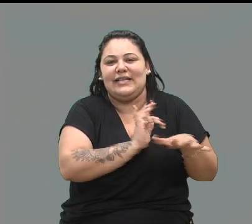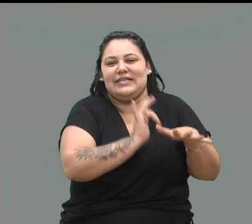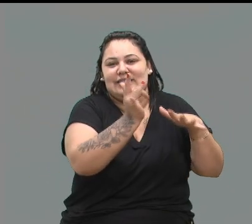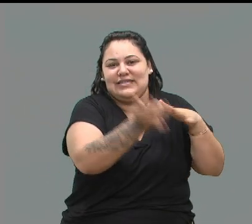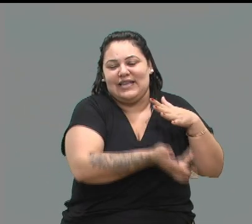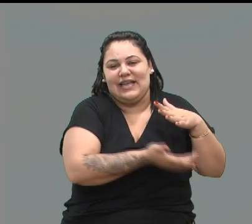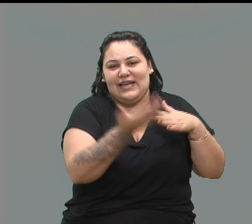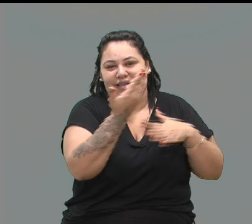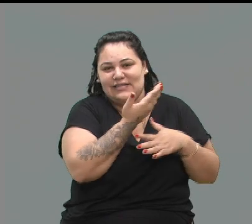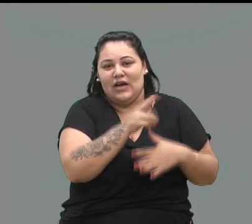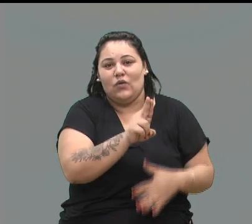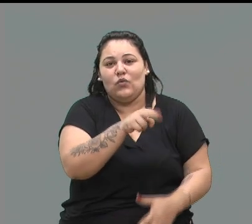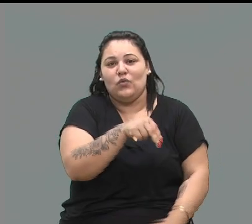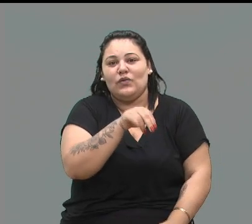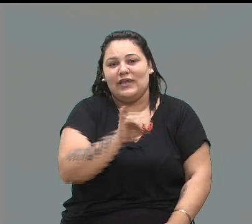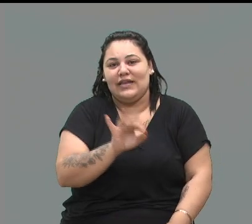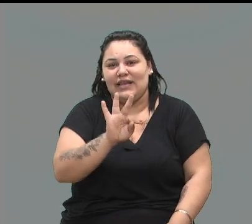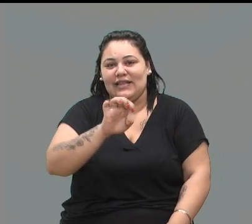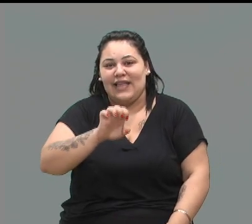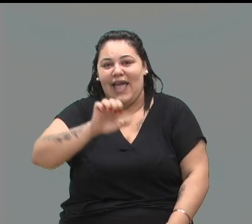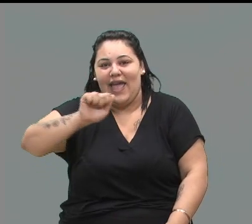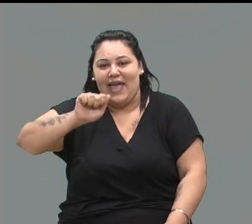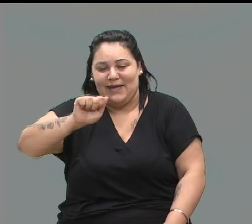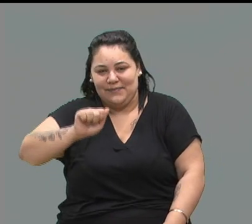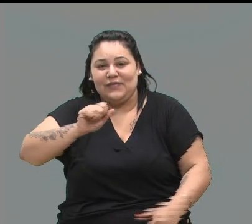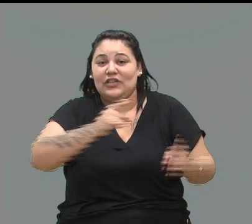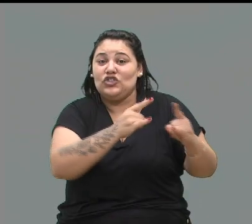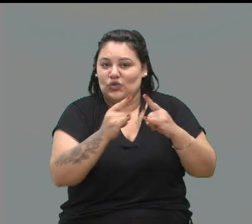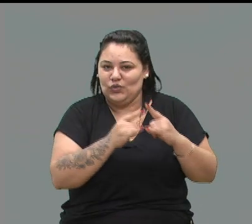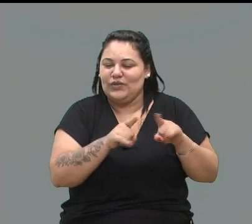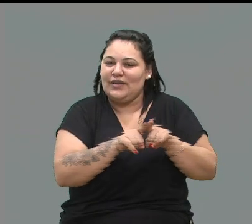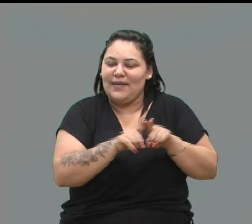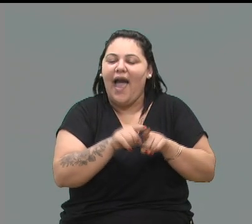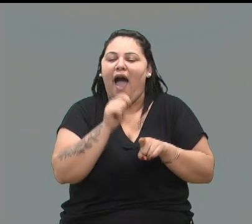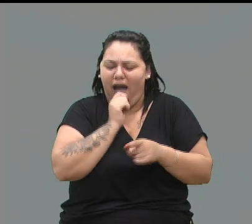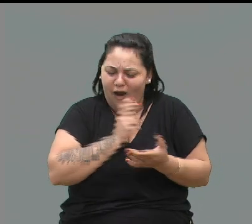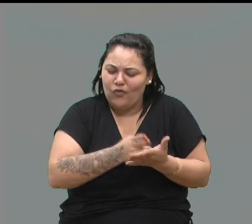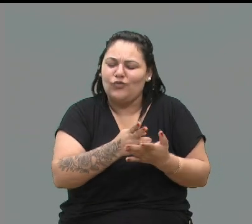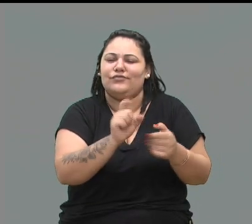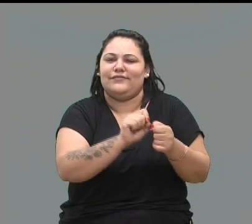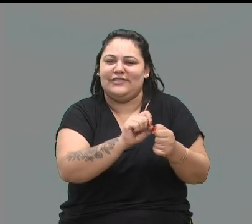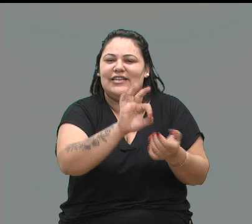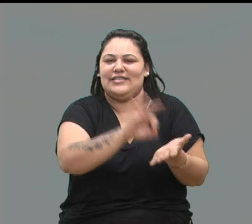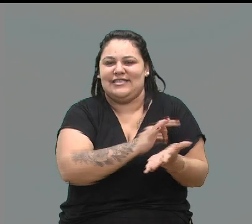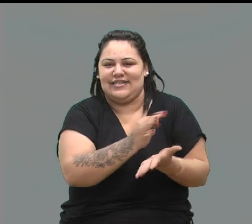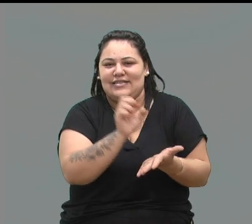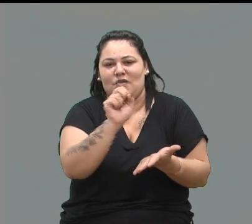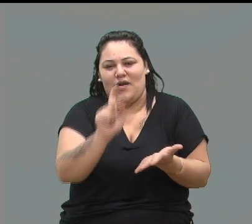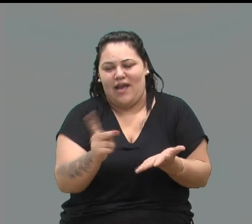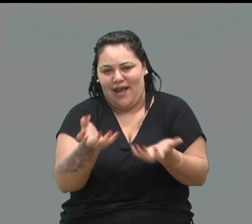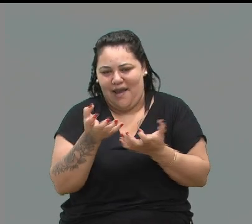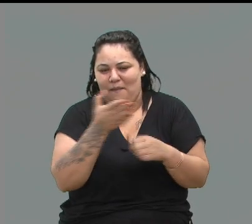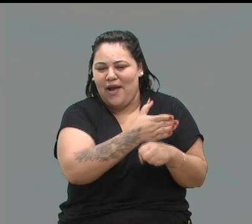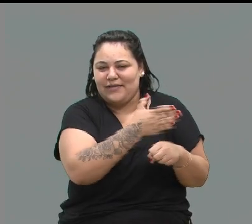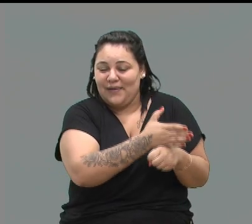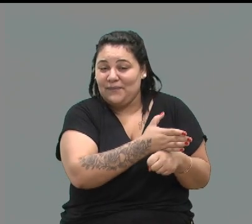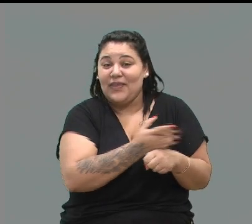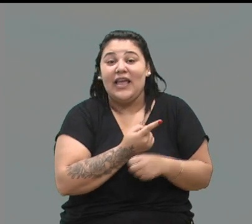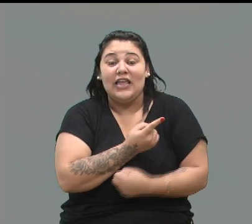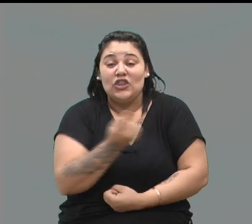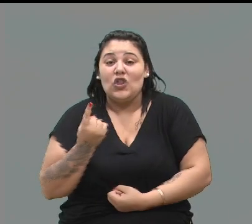da Unitea, né, do Instituto Unitea, que eles ainda estão fazendo as inscrições. E nós estamos, né, a